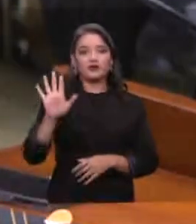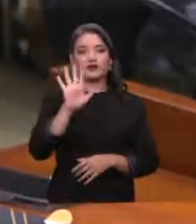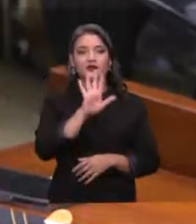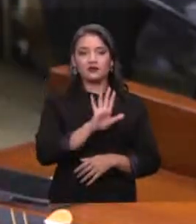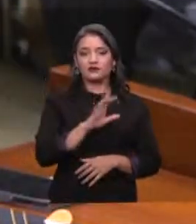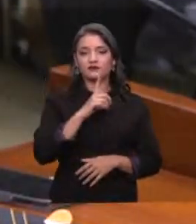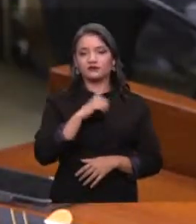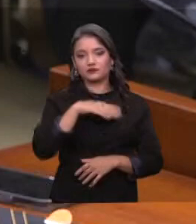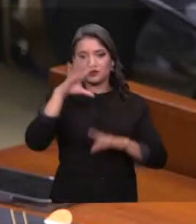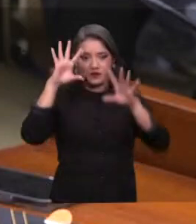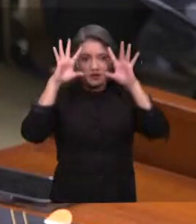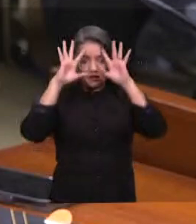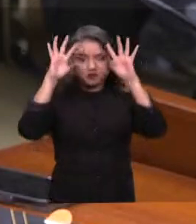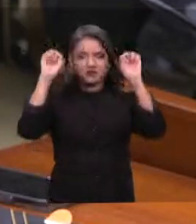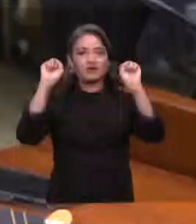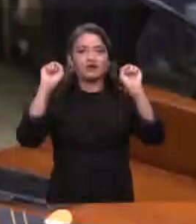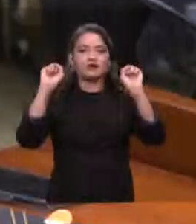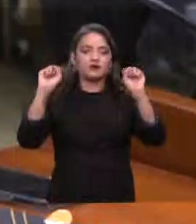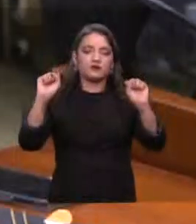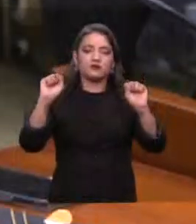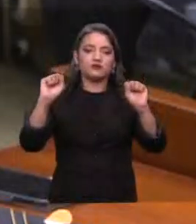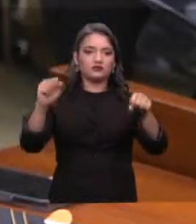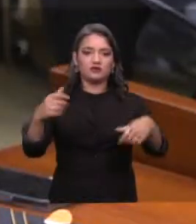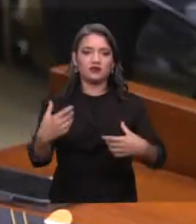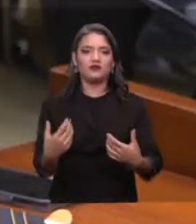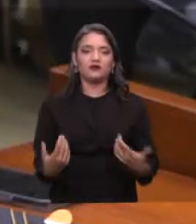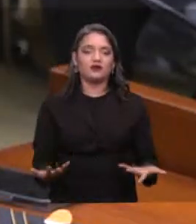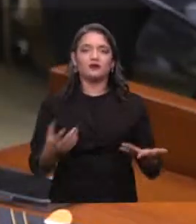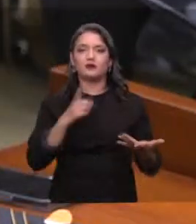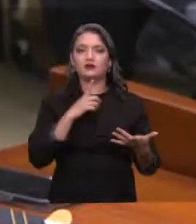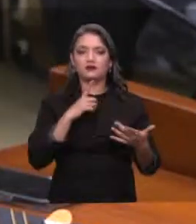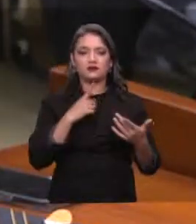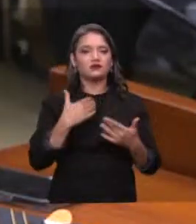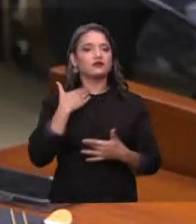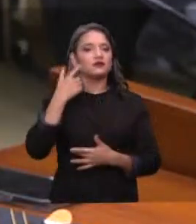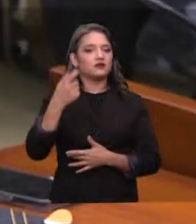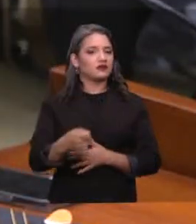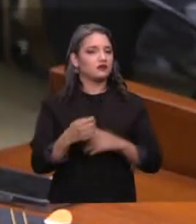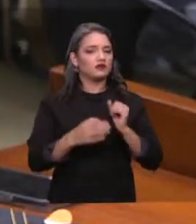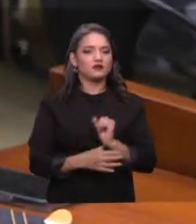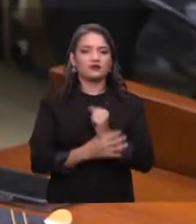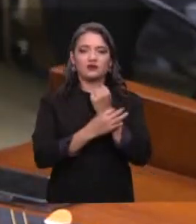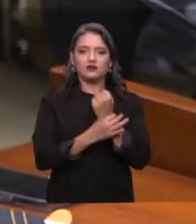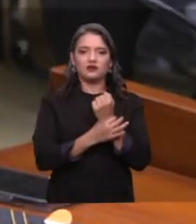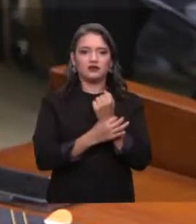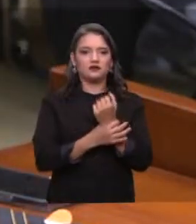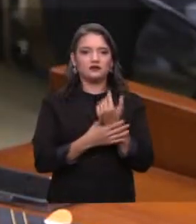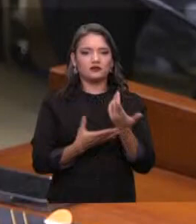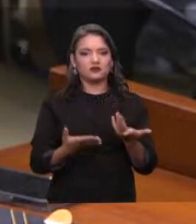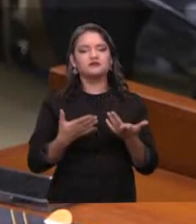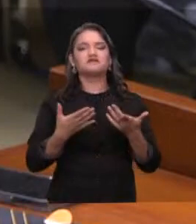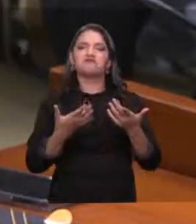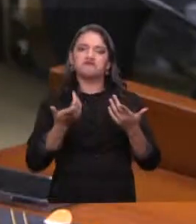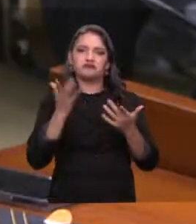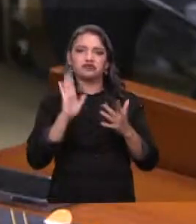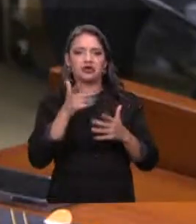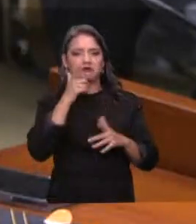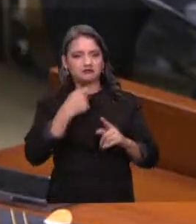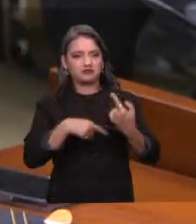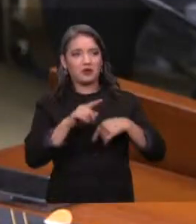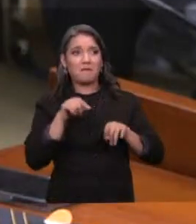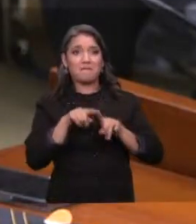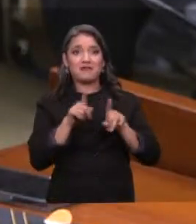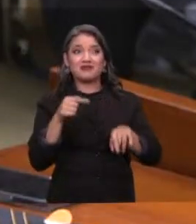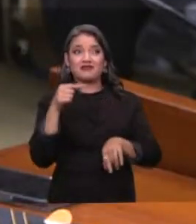Europeu, que implementou o juiz de garantias com sucesso, mas não tem o volume de processos, ministro Fux, que